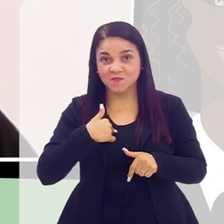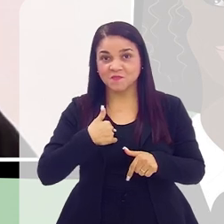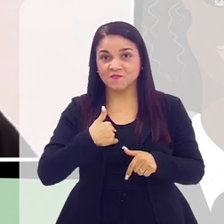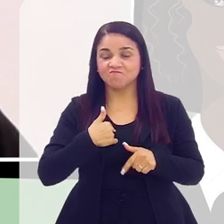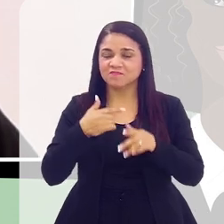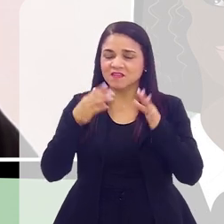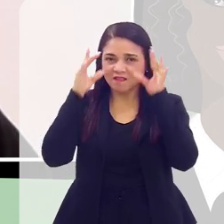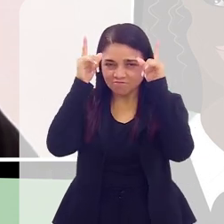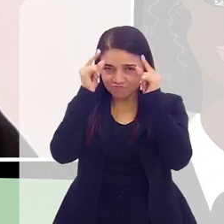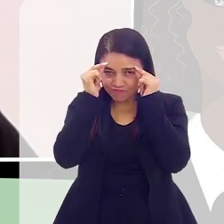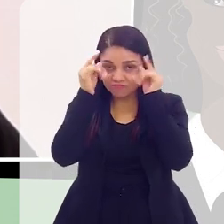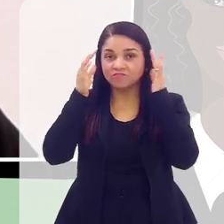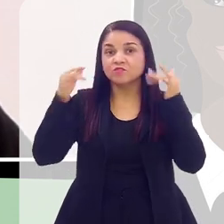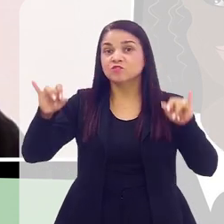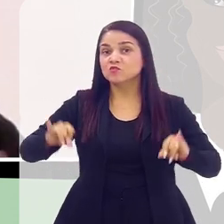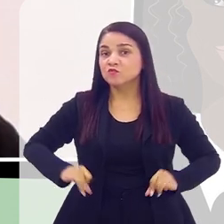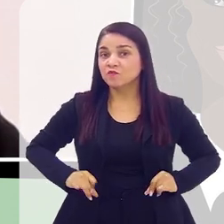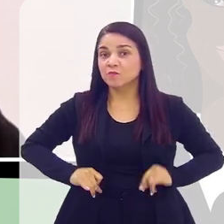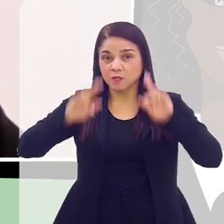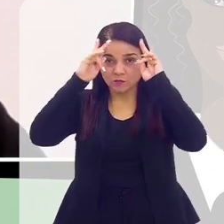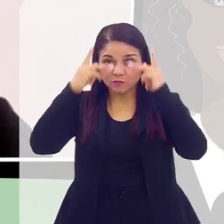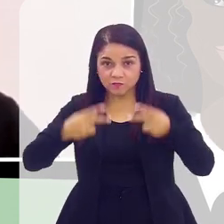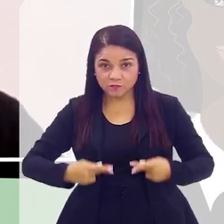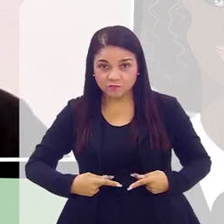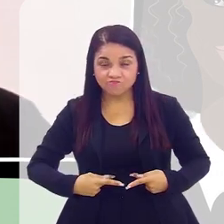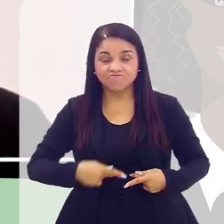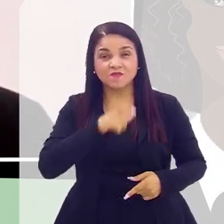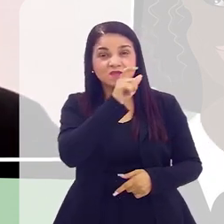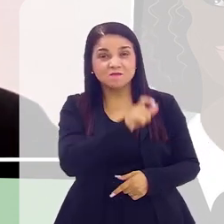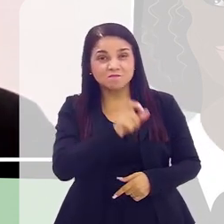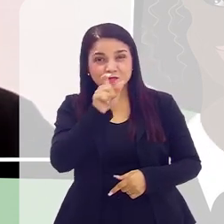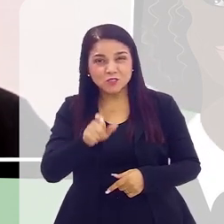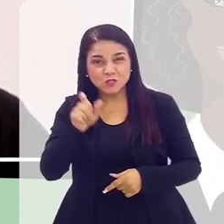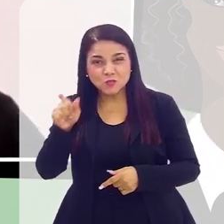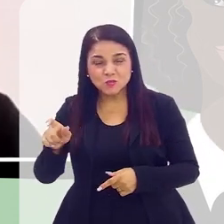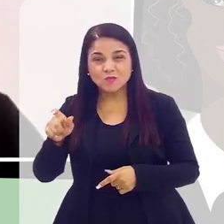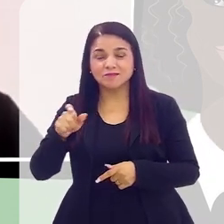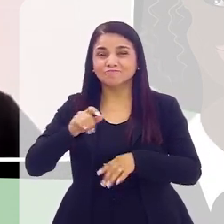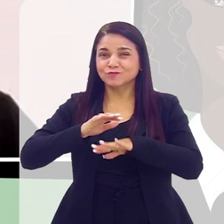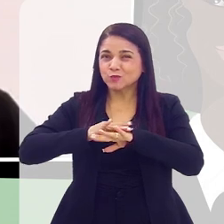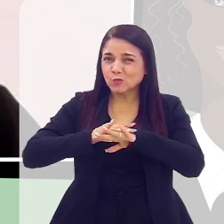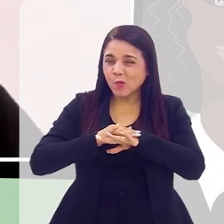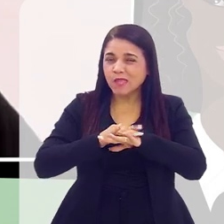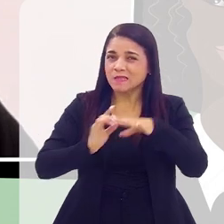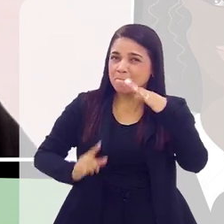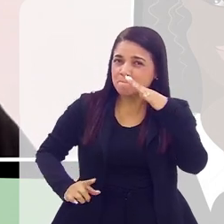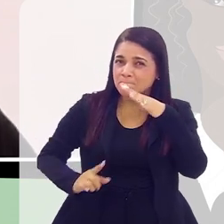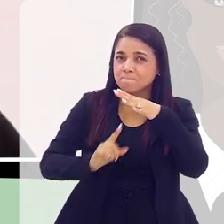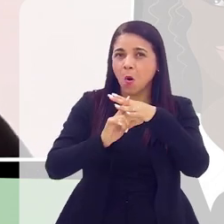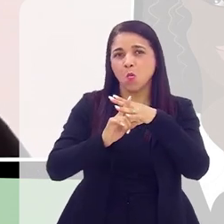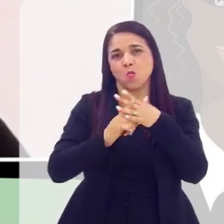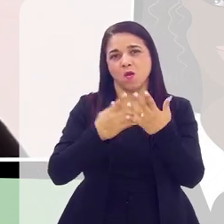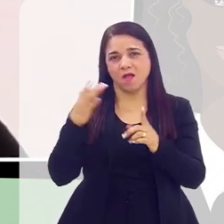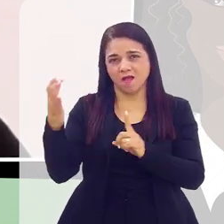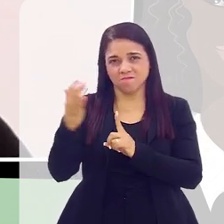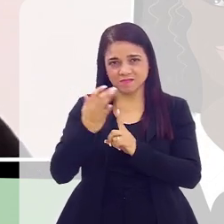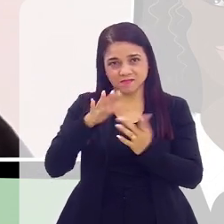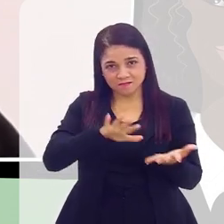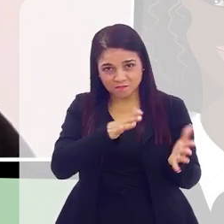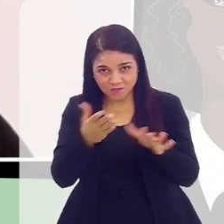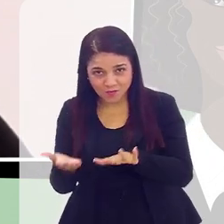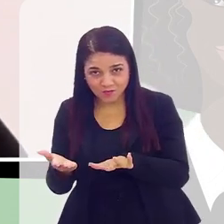vontade de aliviar sofrimento humano de pessoas em processo crítico de doença ameaçadora de